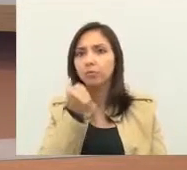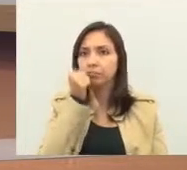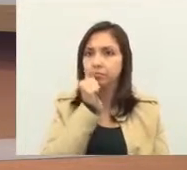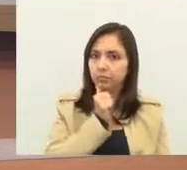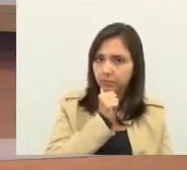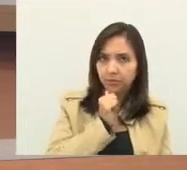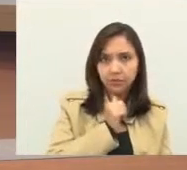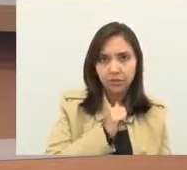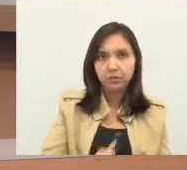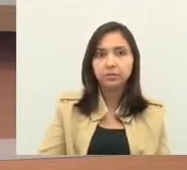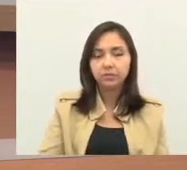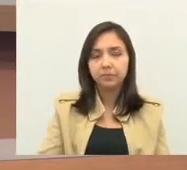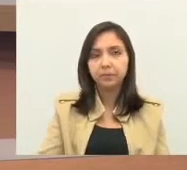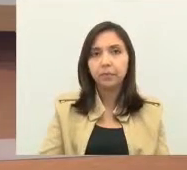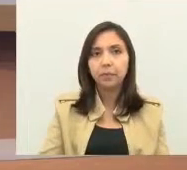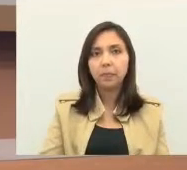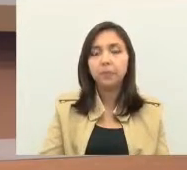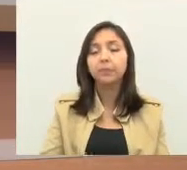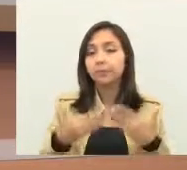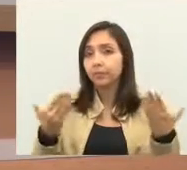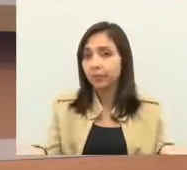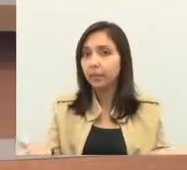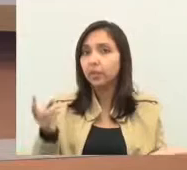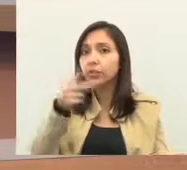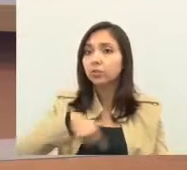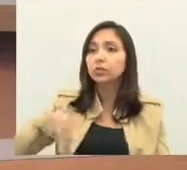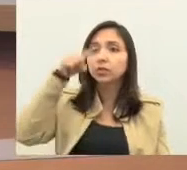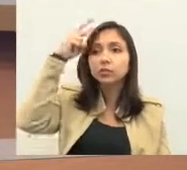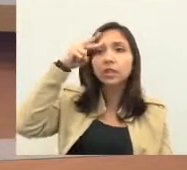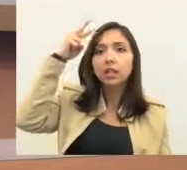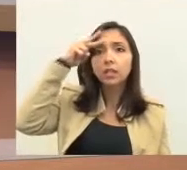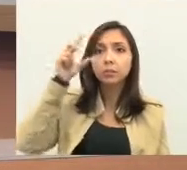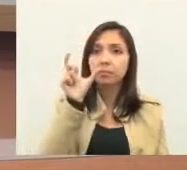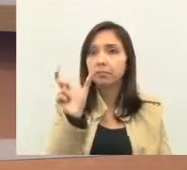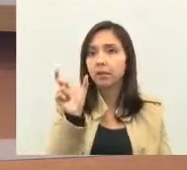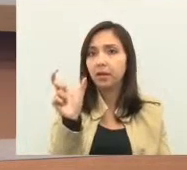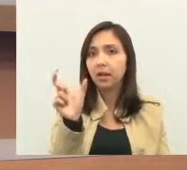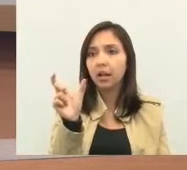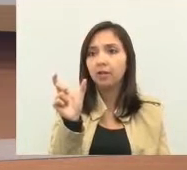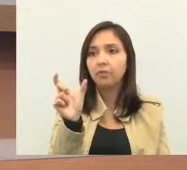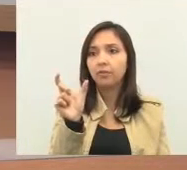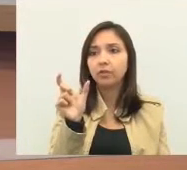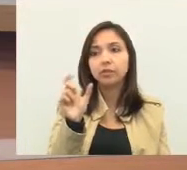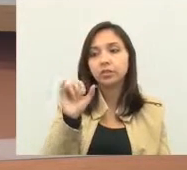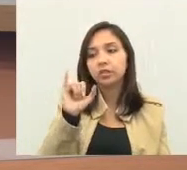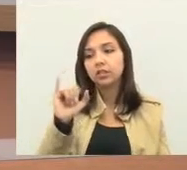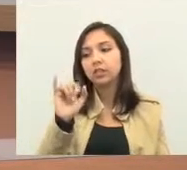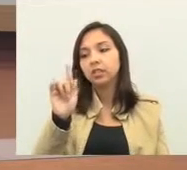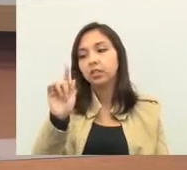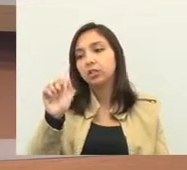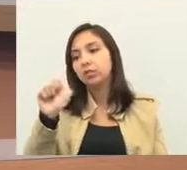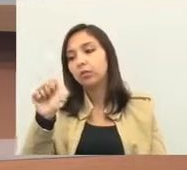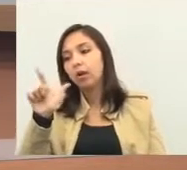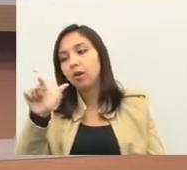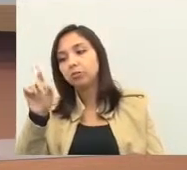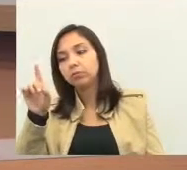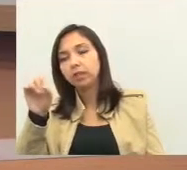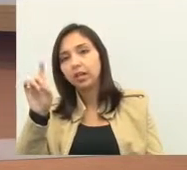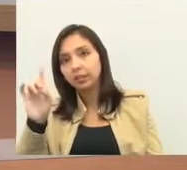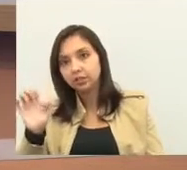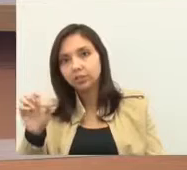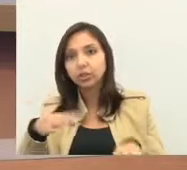masculino e feminino. Então vamos lembrar que a palavra, o termo igualdade de gênero